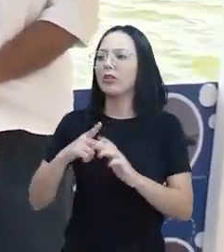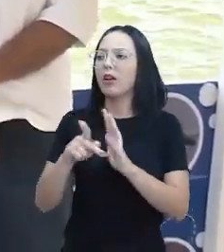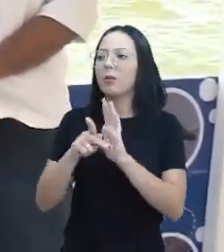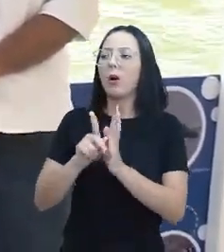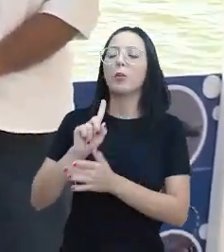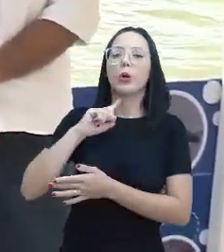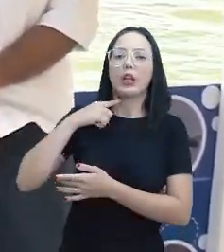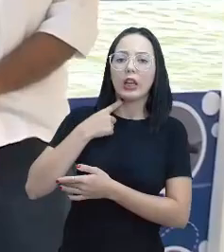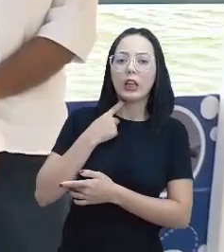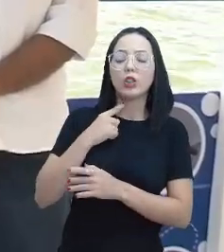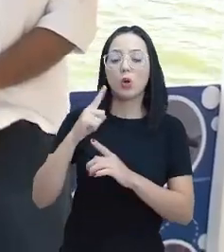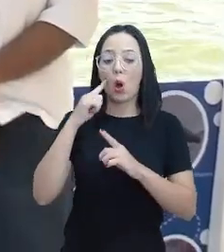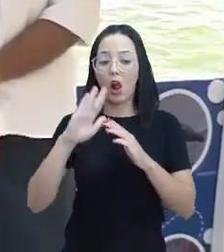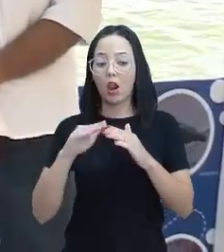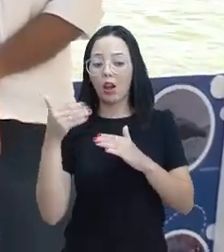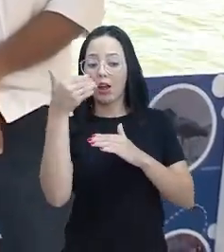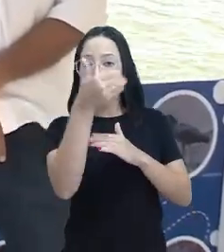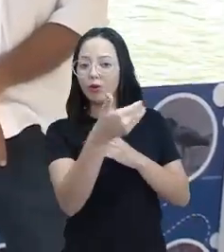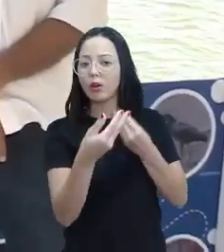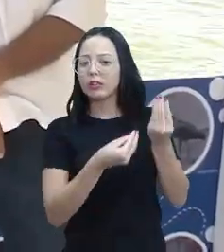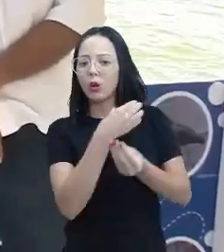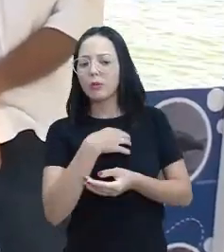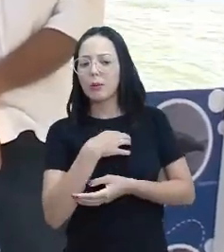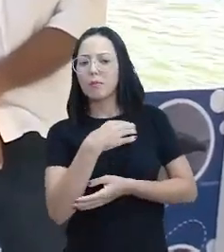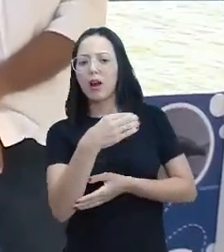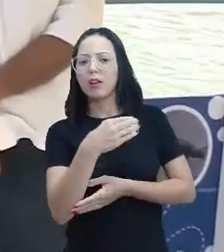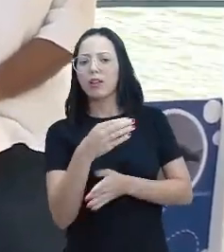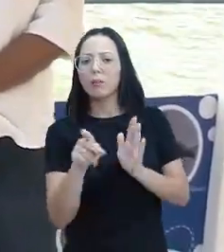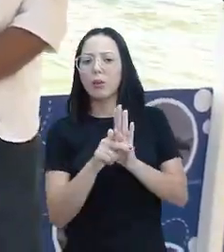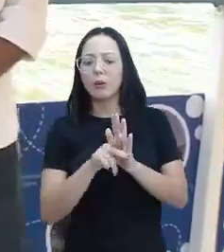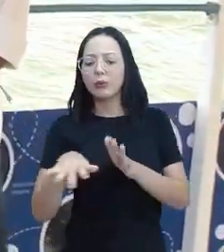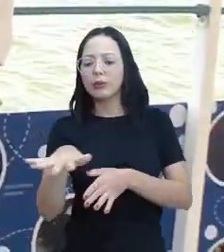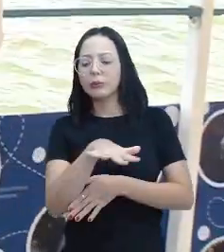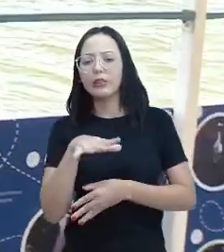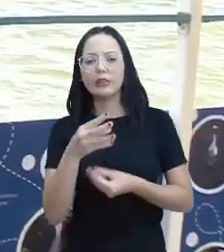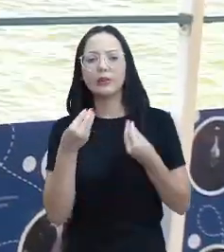sólidos lá fora, como impacta nesse ambiente aqui, Alf?